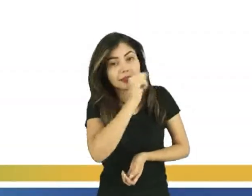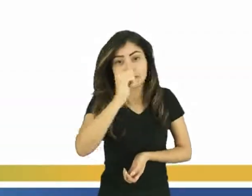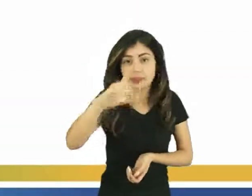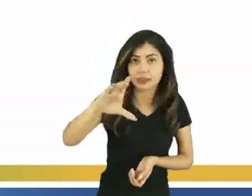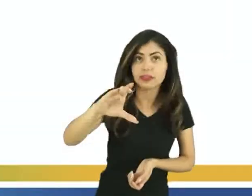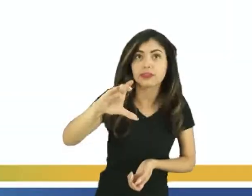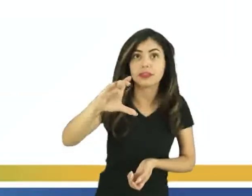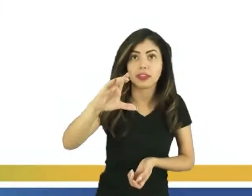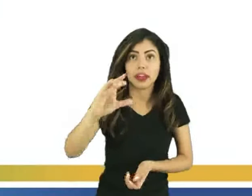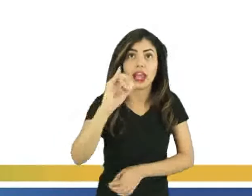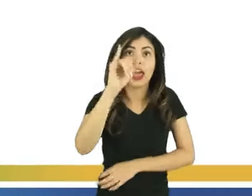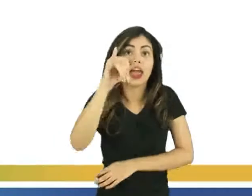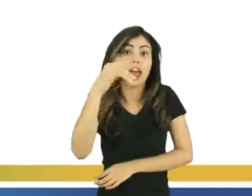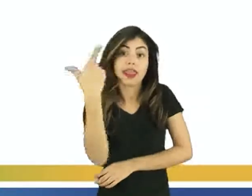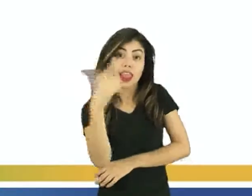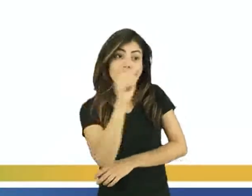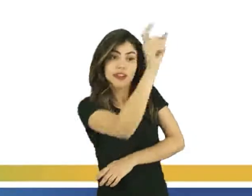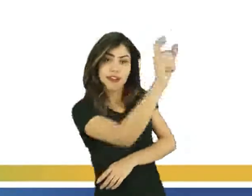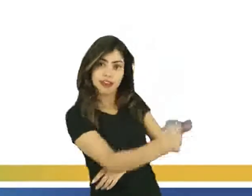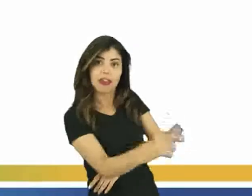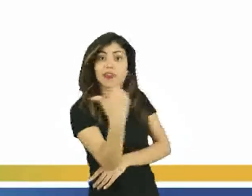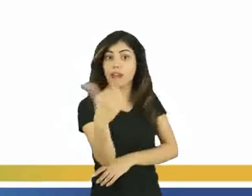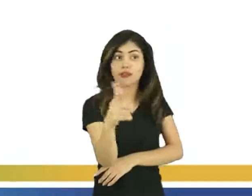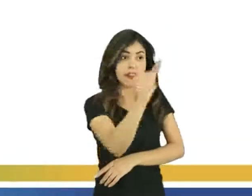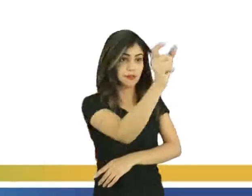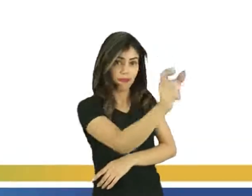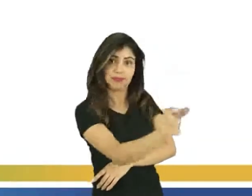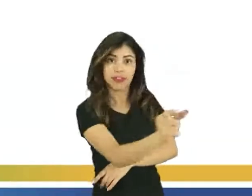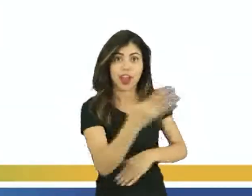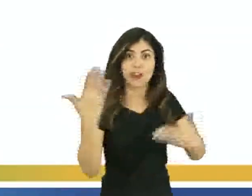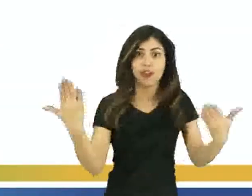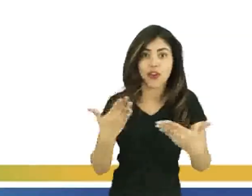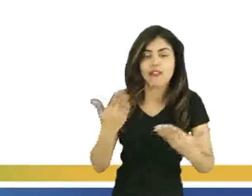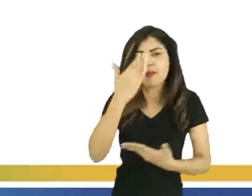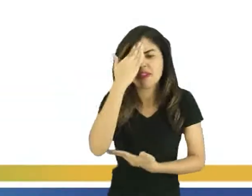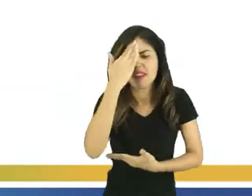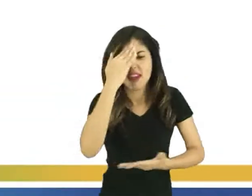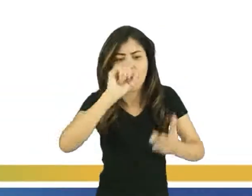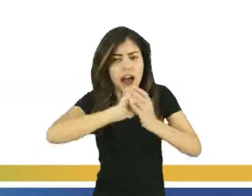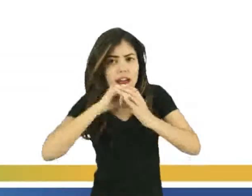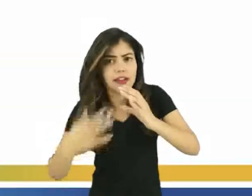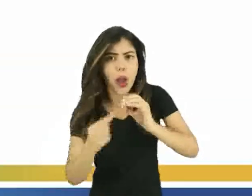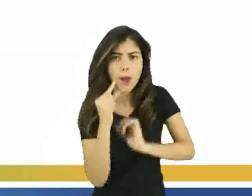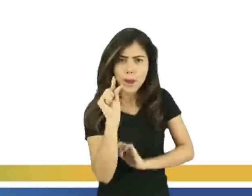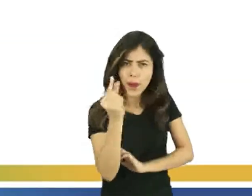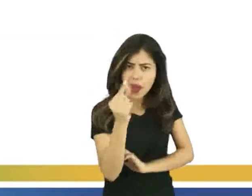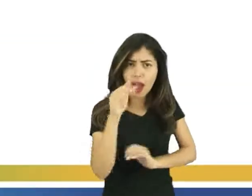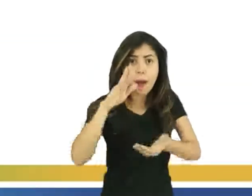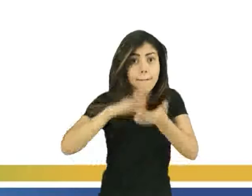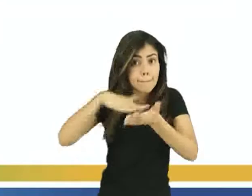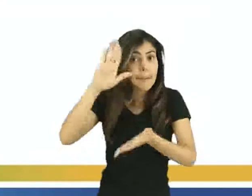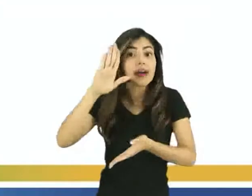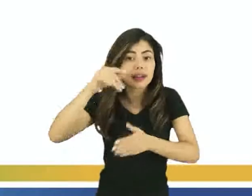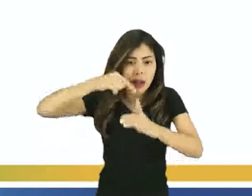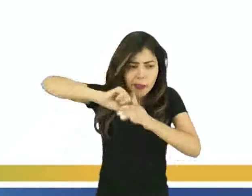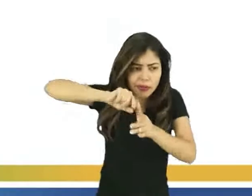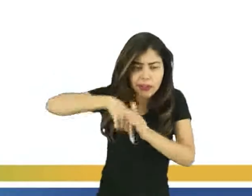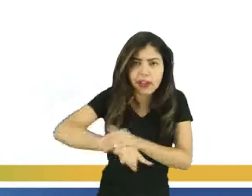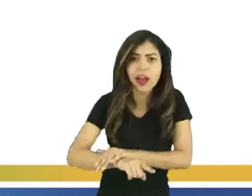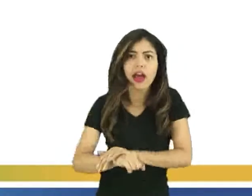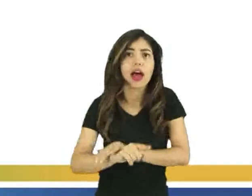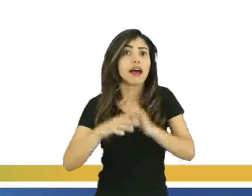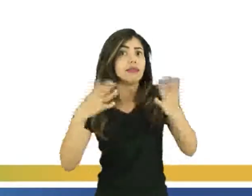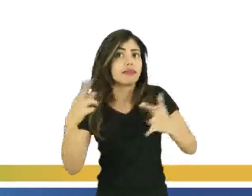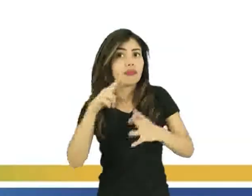classificados como invertebrados, tá? E que hoje nós vamos entender as características um pouco mais aprofundadas a respeito